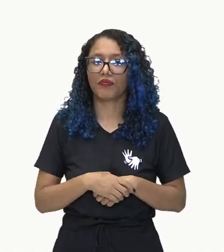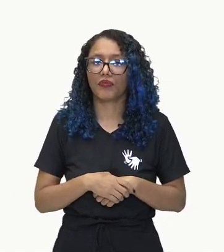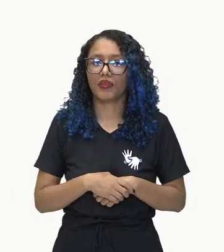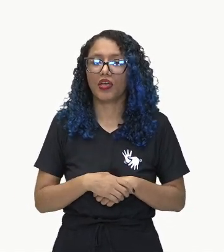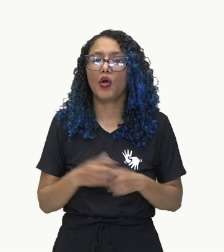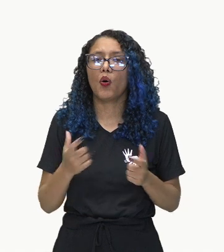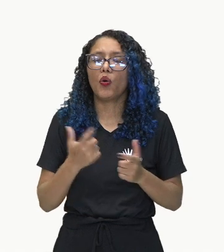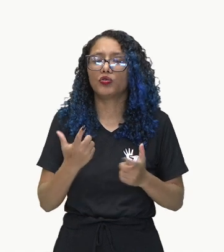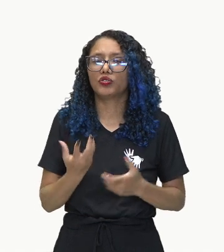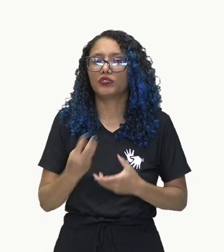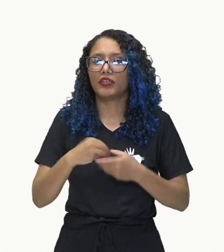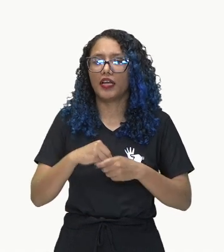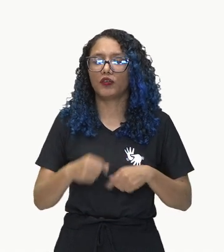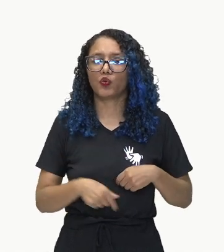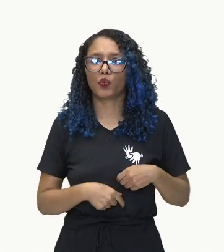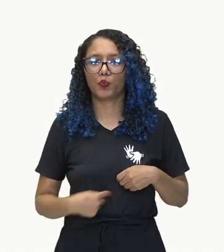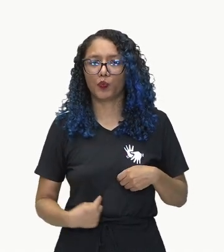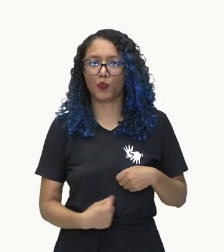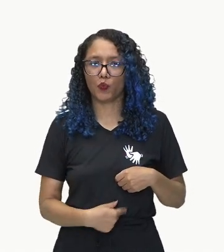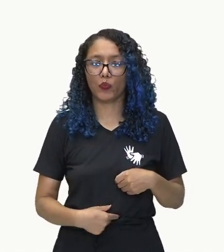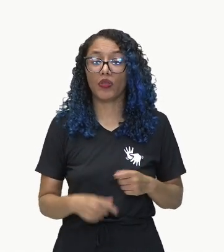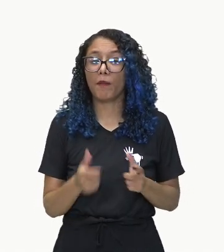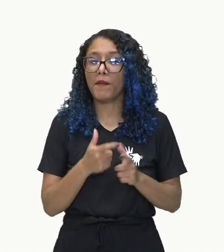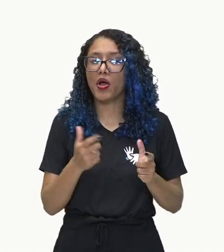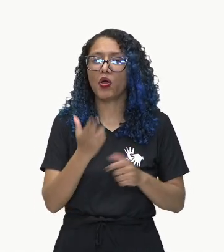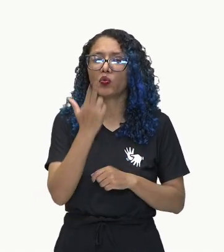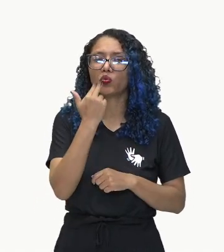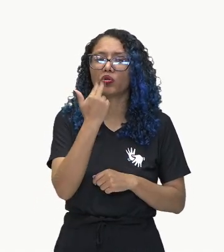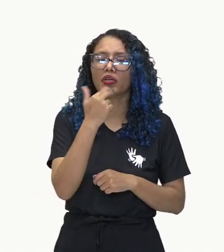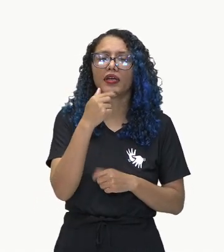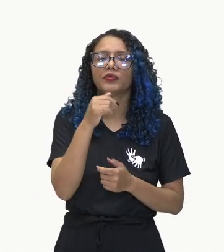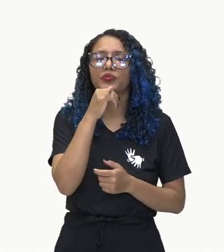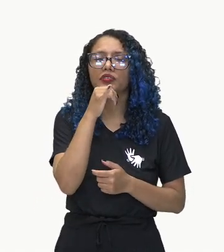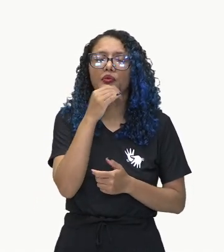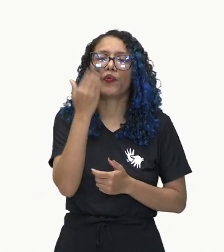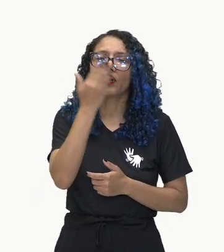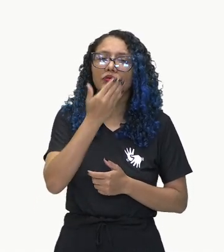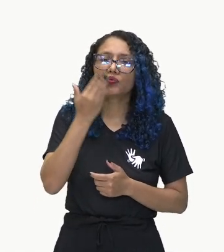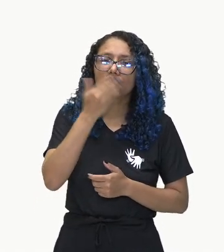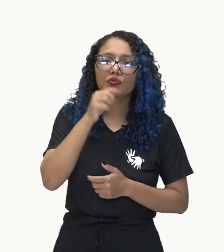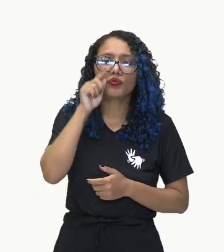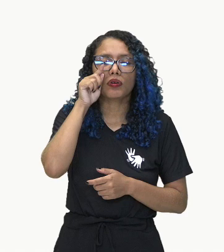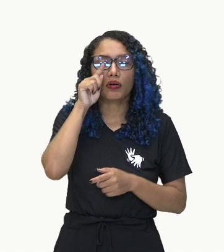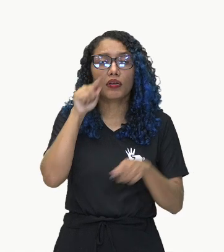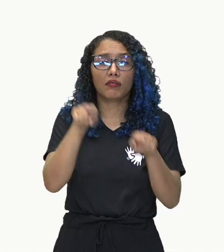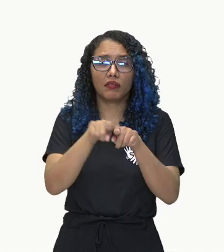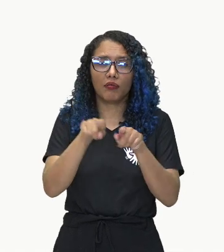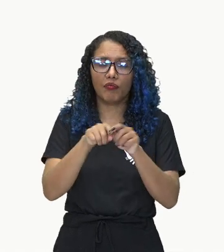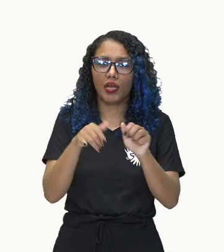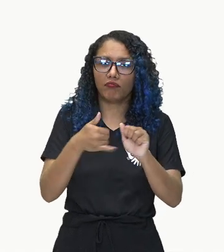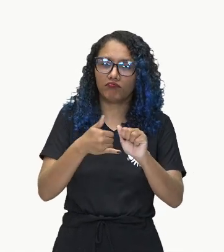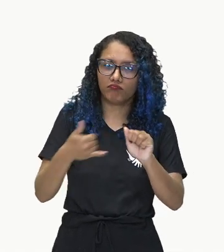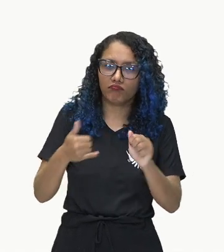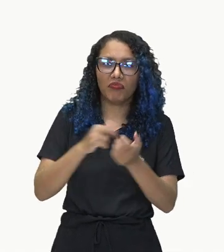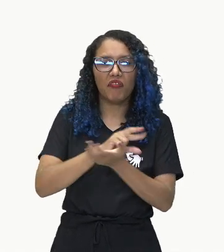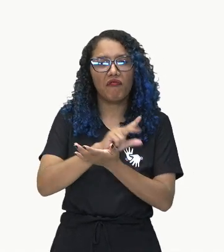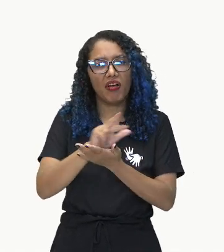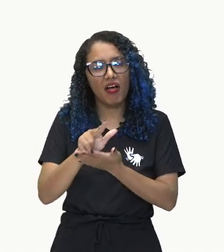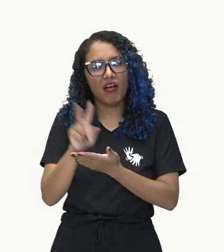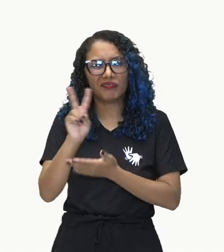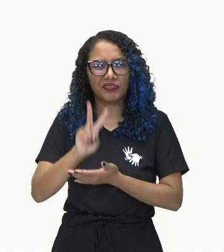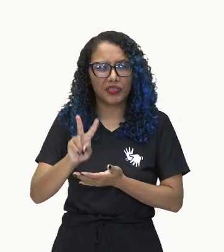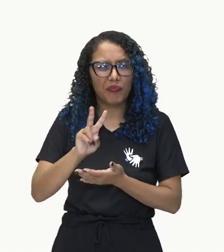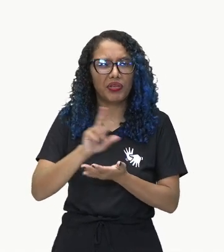maior parte desses nutrientes, como eu falei para vocês, como os açúcares, aminoácidos, ácidos graxos e vitaminas, vão